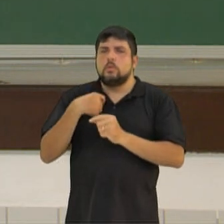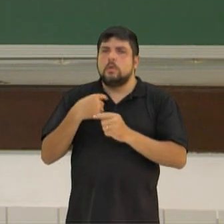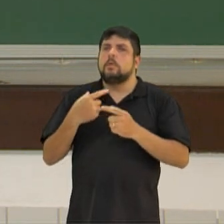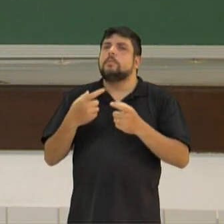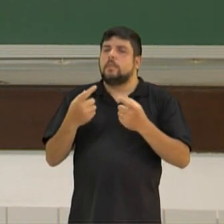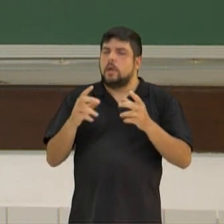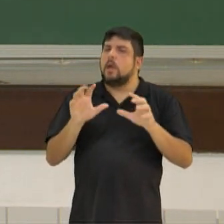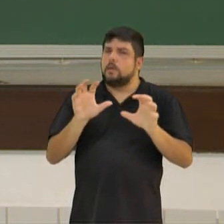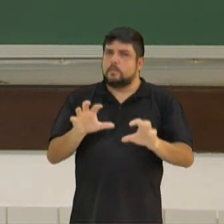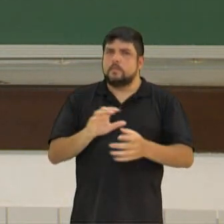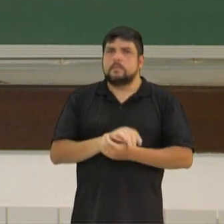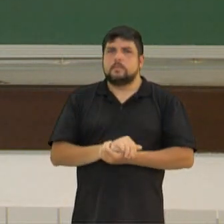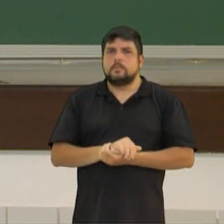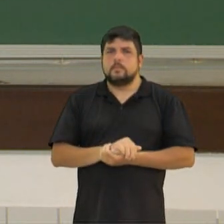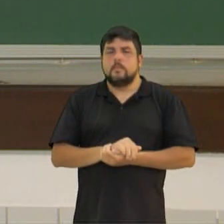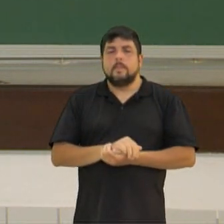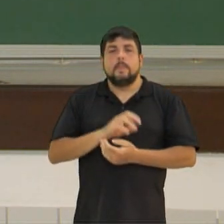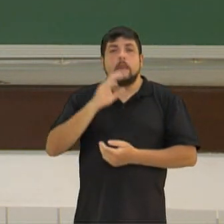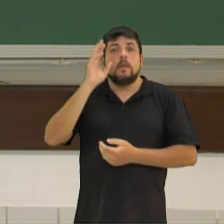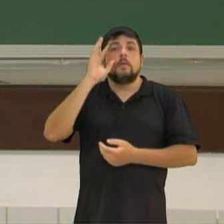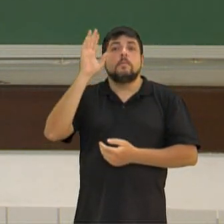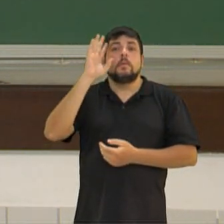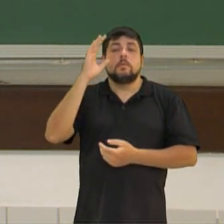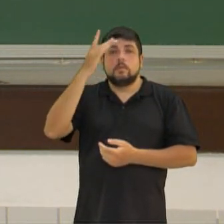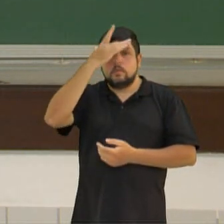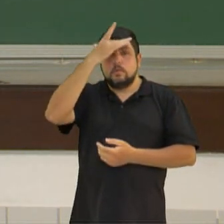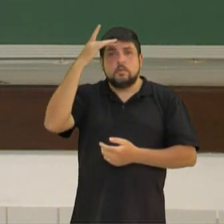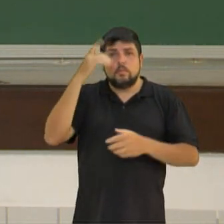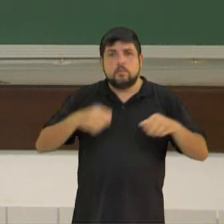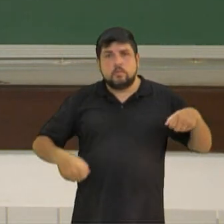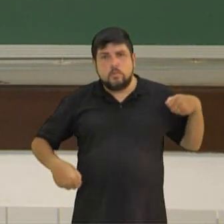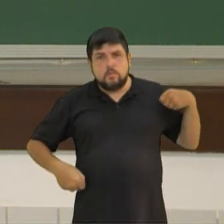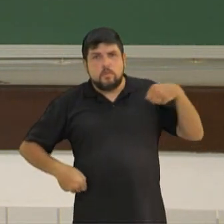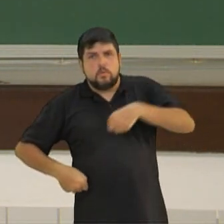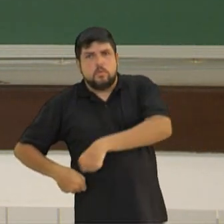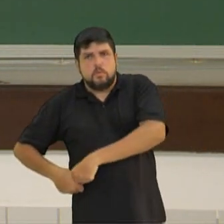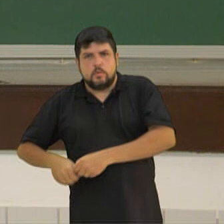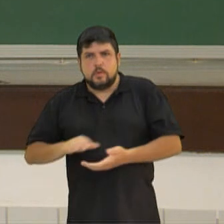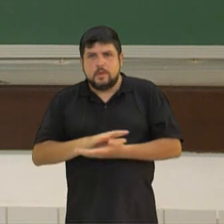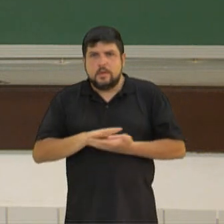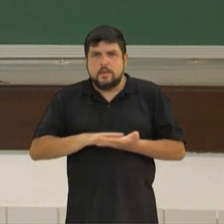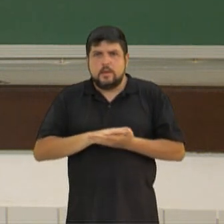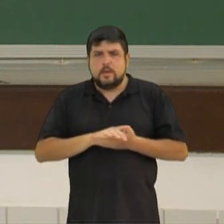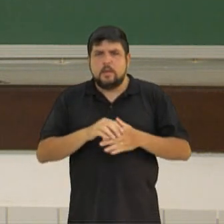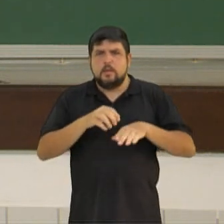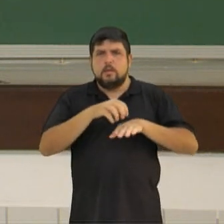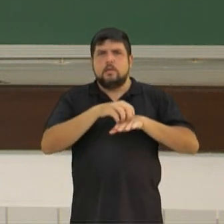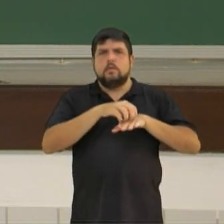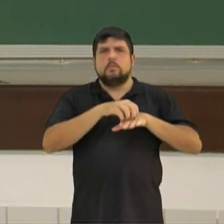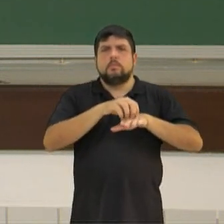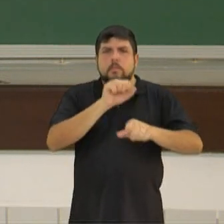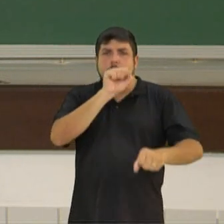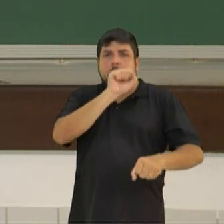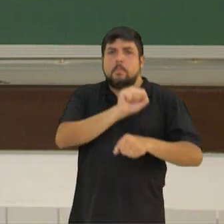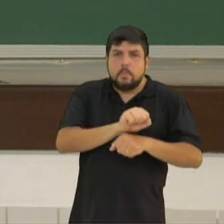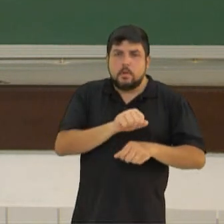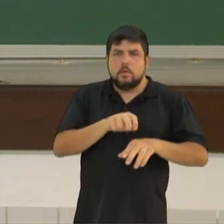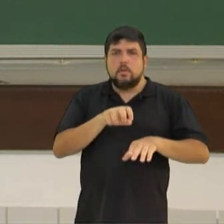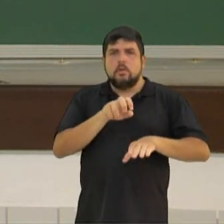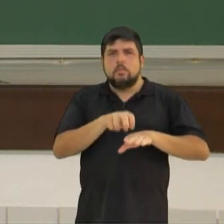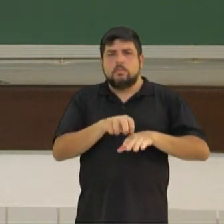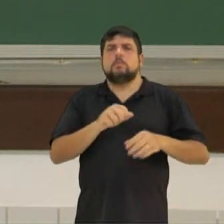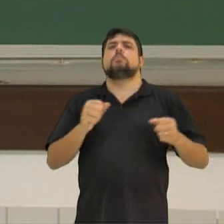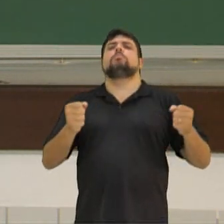né? Imagina a pessoa dentro do carro, sem cinto, né, com uma freada, ela é projetada para frente do